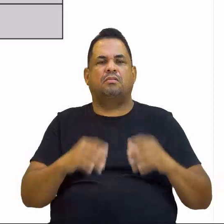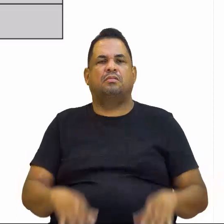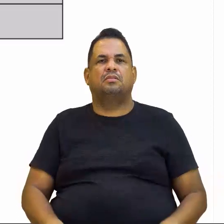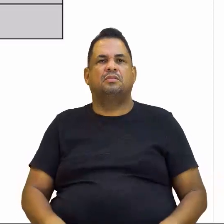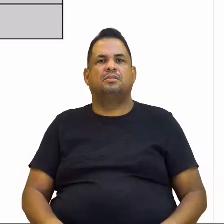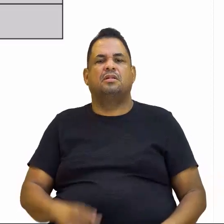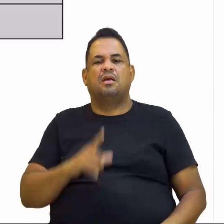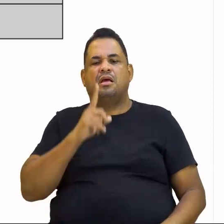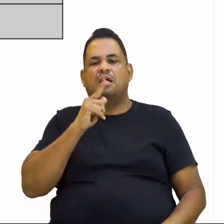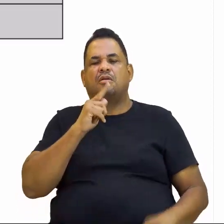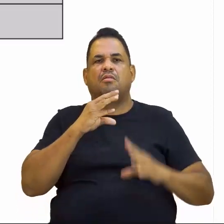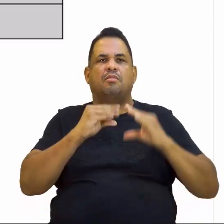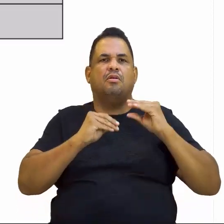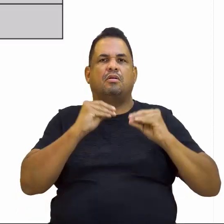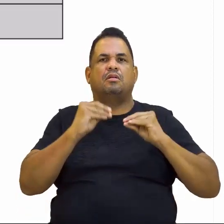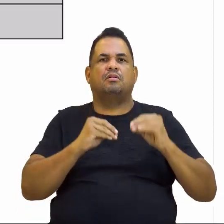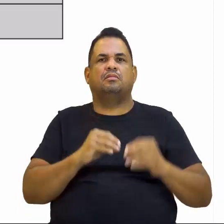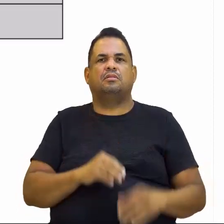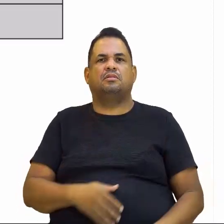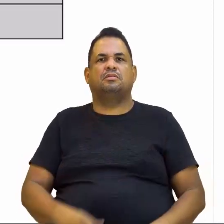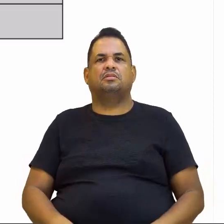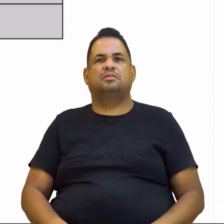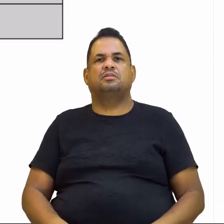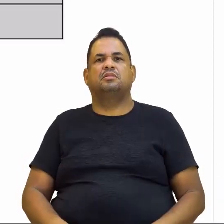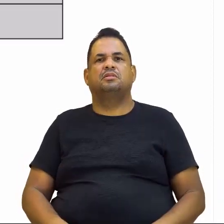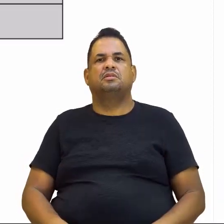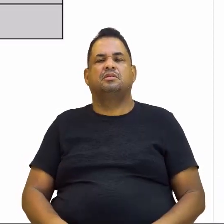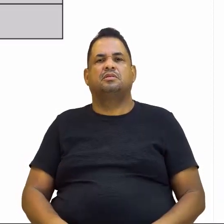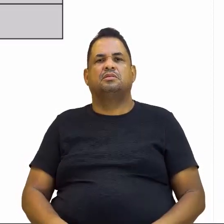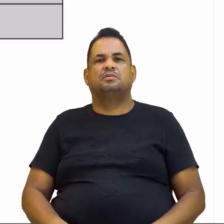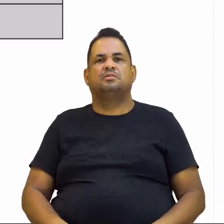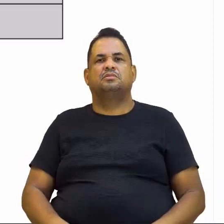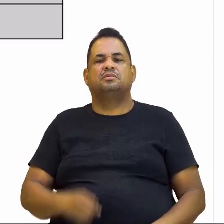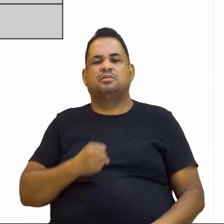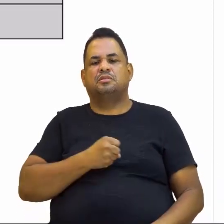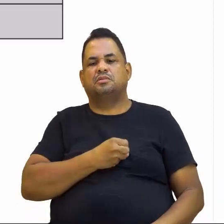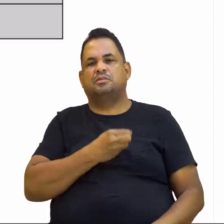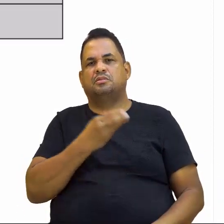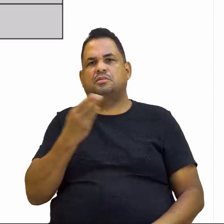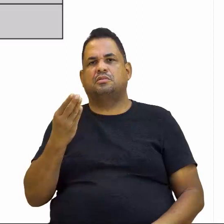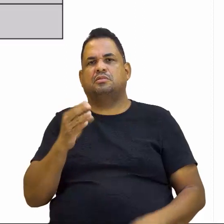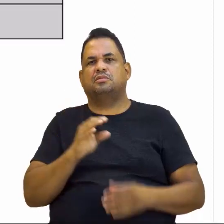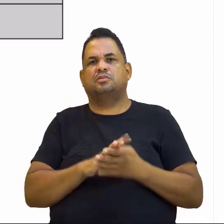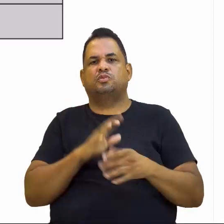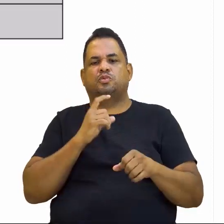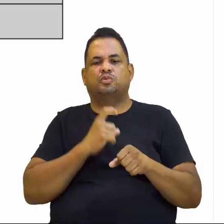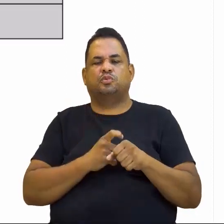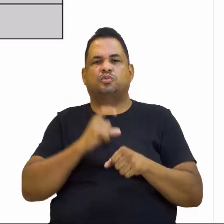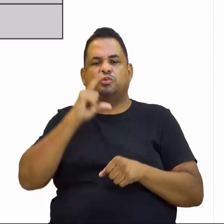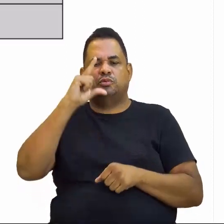Água mole. A água mole, ela vai ter uma concentração, uma dureza menor